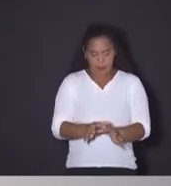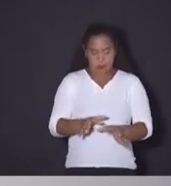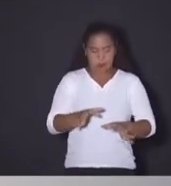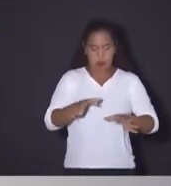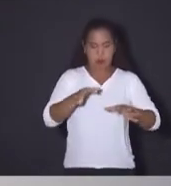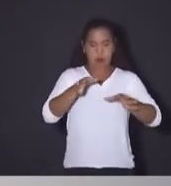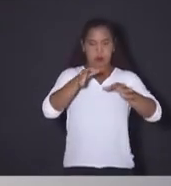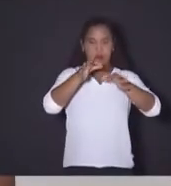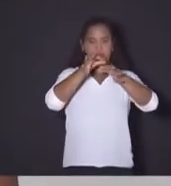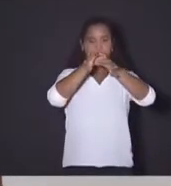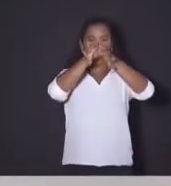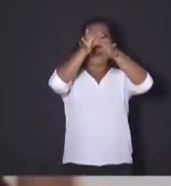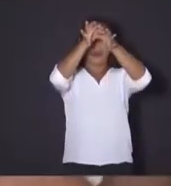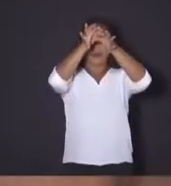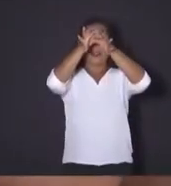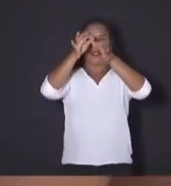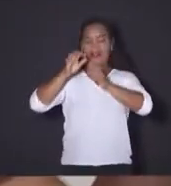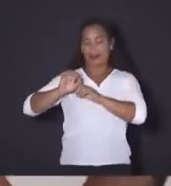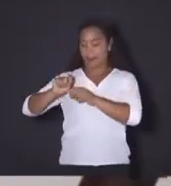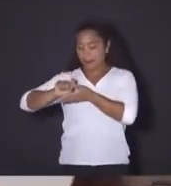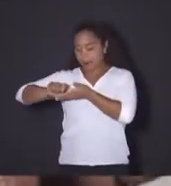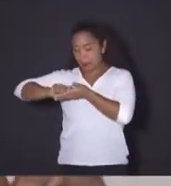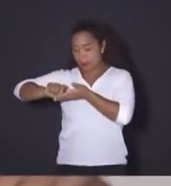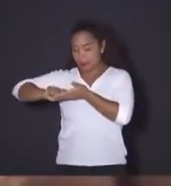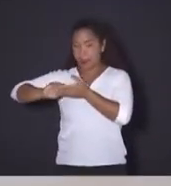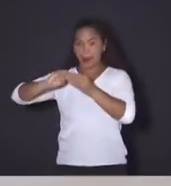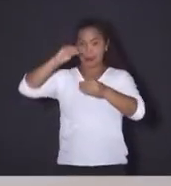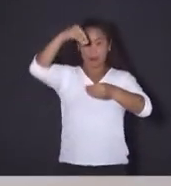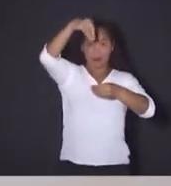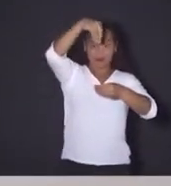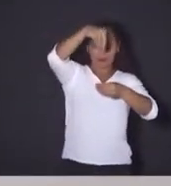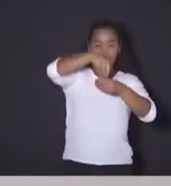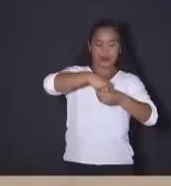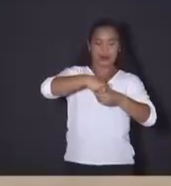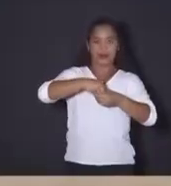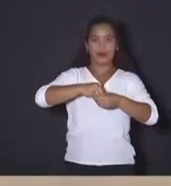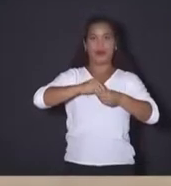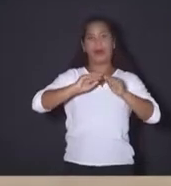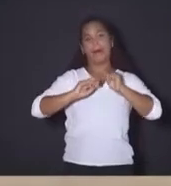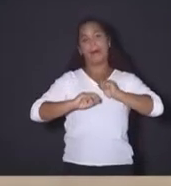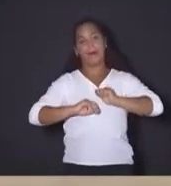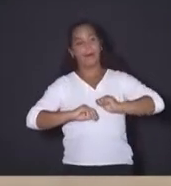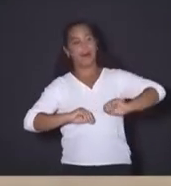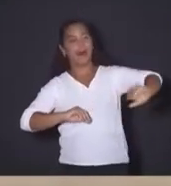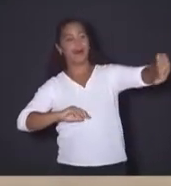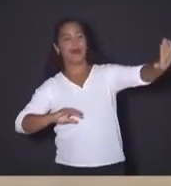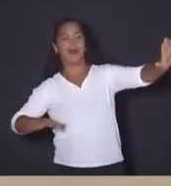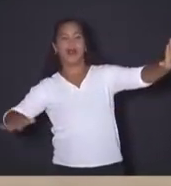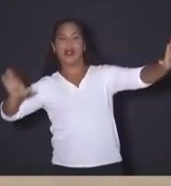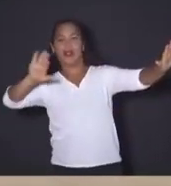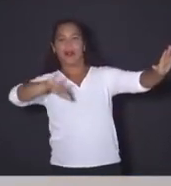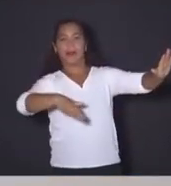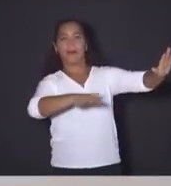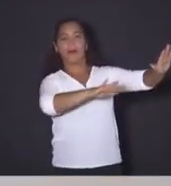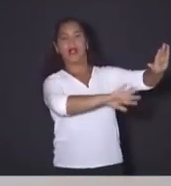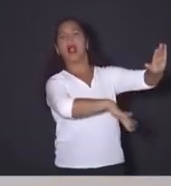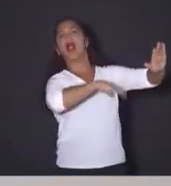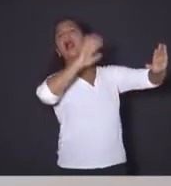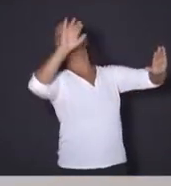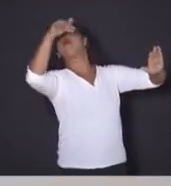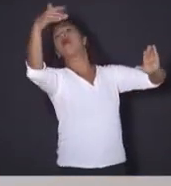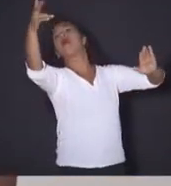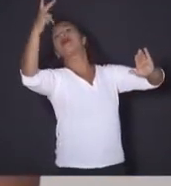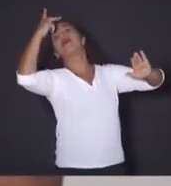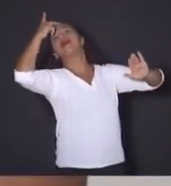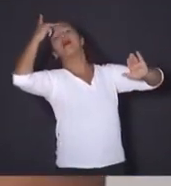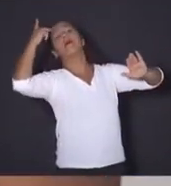essas mensagens que a gente já ouviu falar que colocam dentro de uma garrafa e uma outra pessoa num outro lugar encontra uma garrafa e